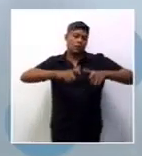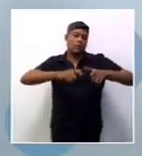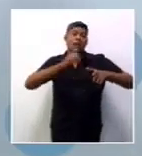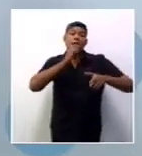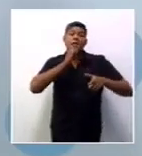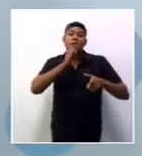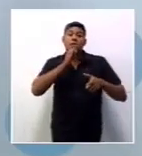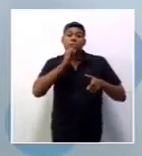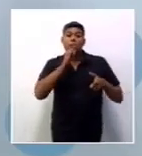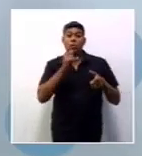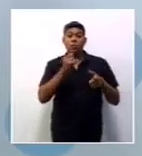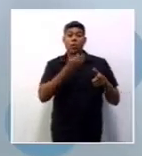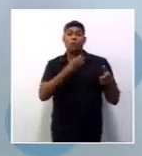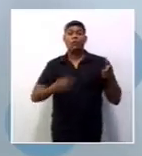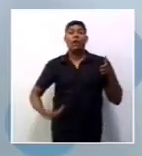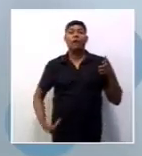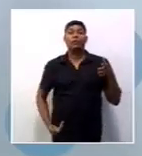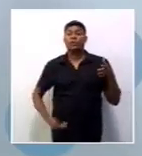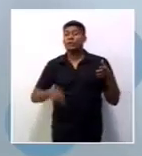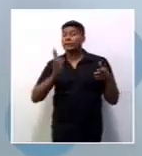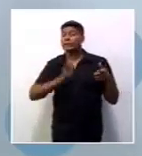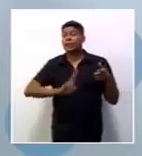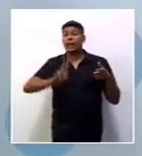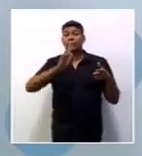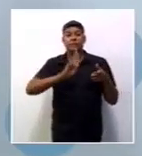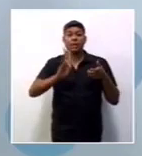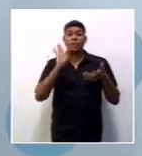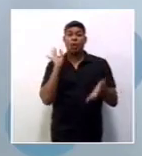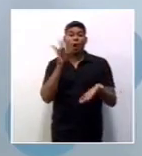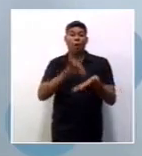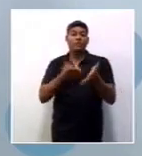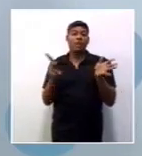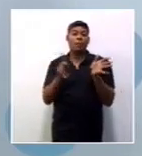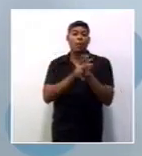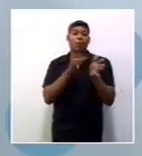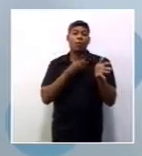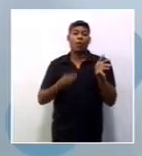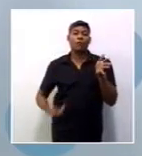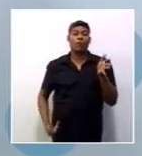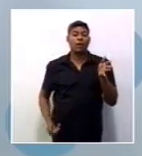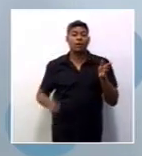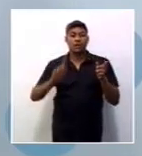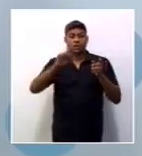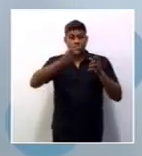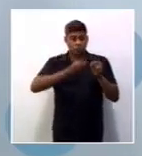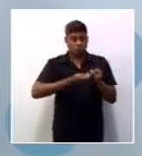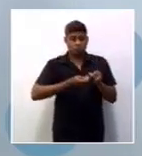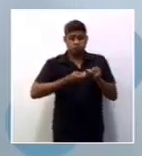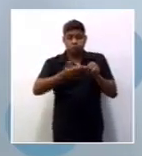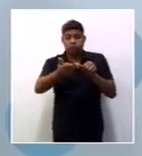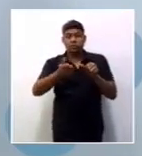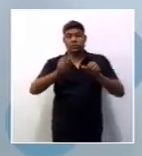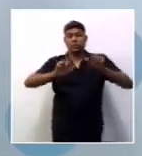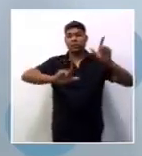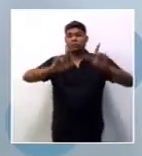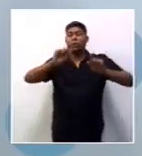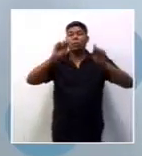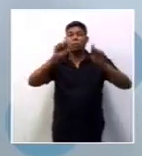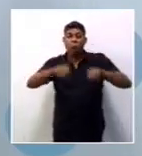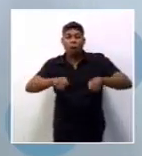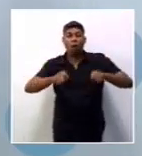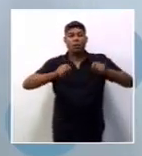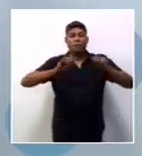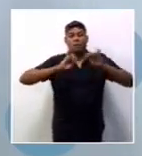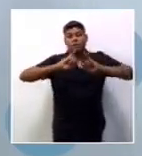exemplo, informes do governo. Eles são sempre passados por fontes oficiais do governo e depois são retransmitidos na TV. Então, você pode ir atrás dos